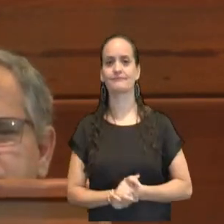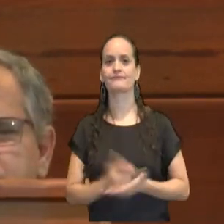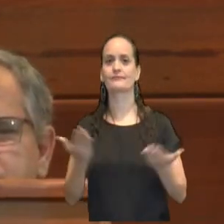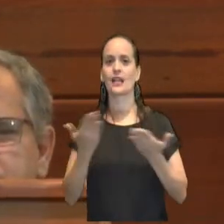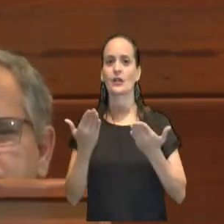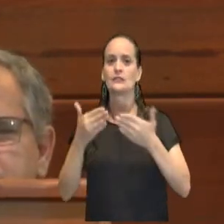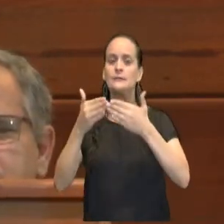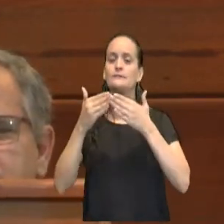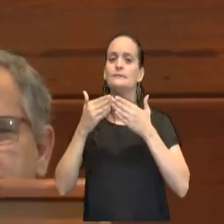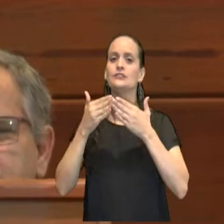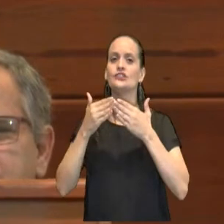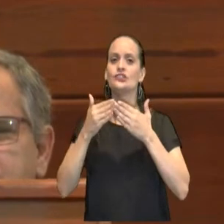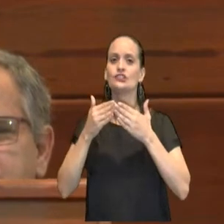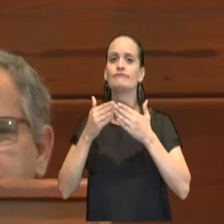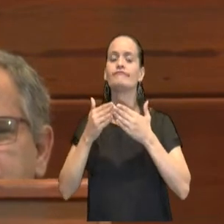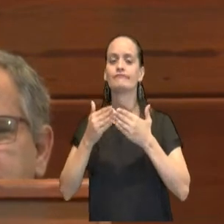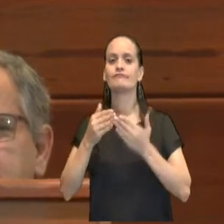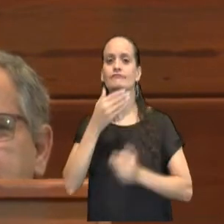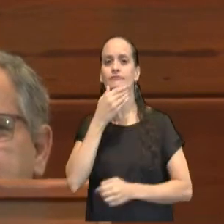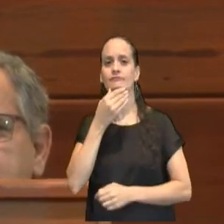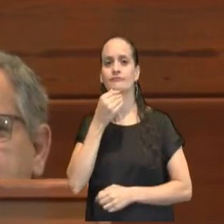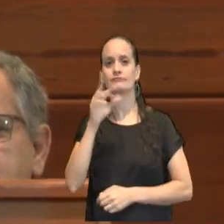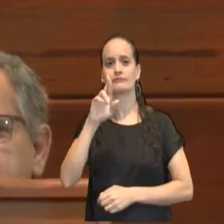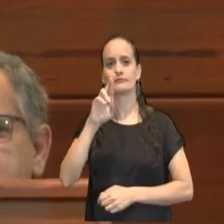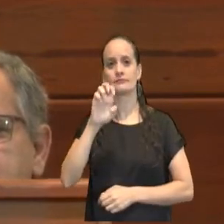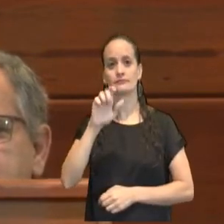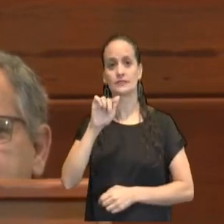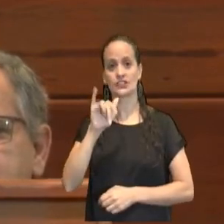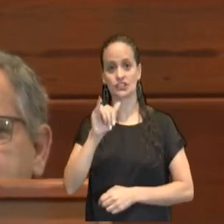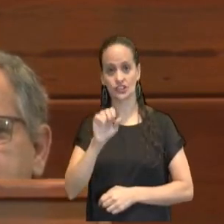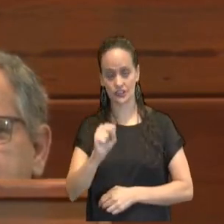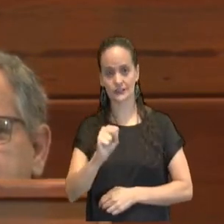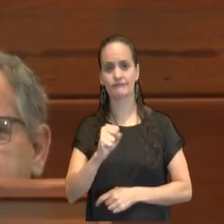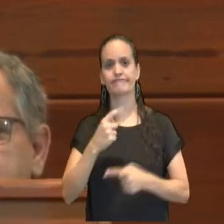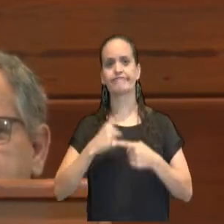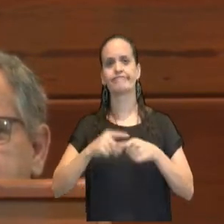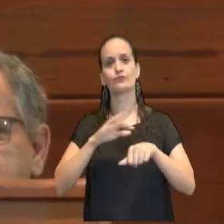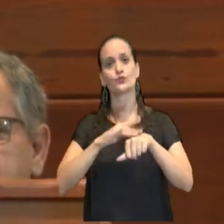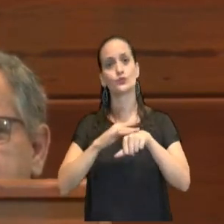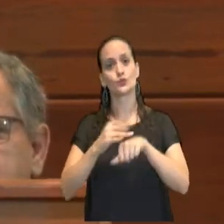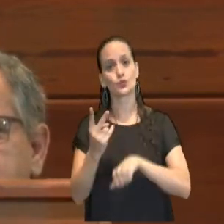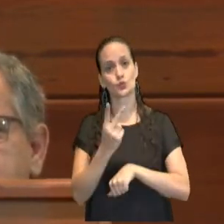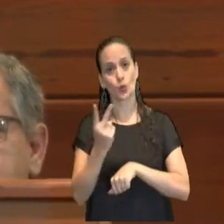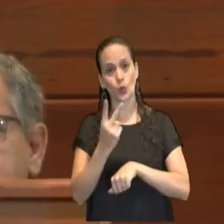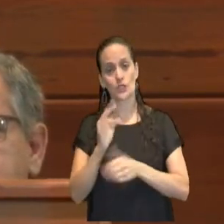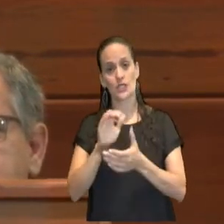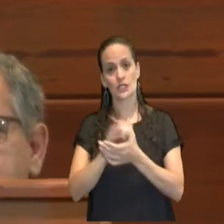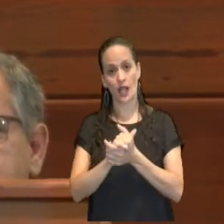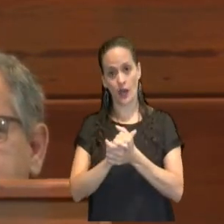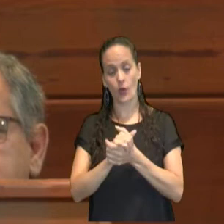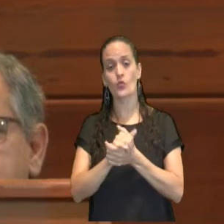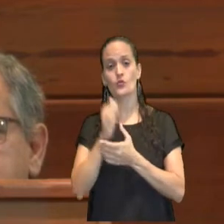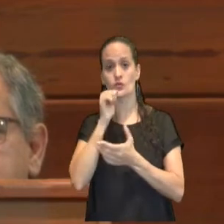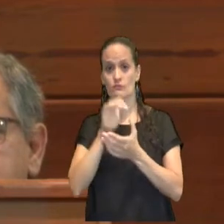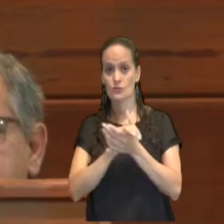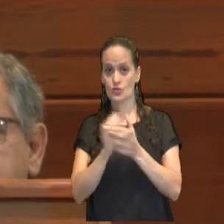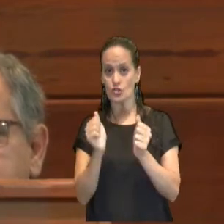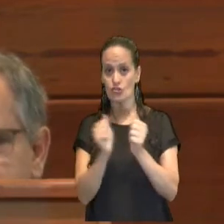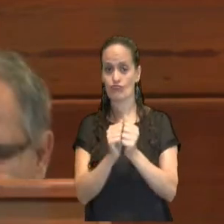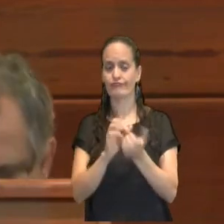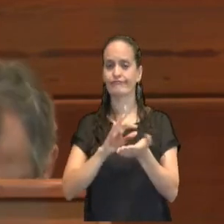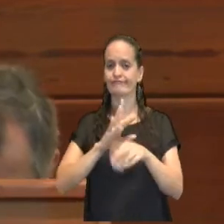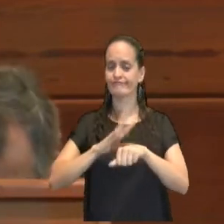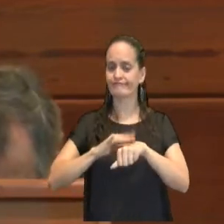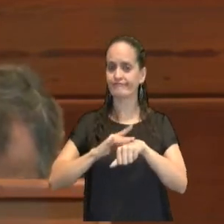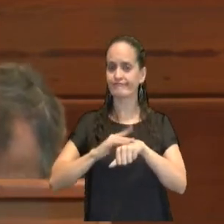irmão Regis e a nossa irmã Marlene, o casal. O casal encontra-se doente, enfermo. Vamos estar orando, pedindo as bênçãos